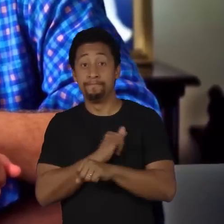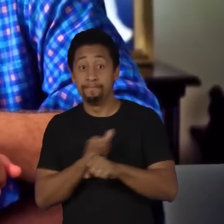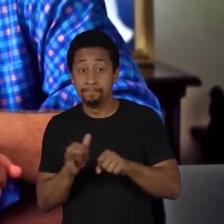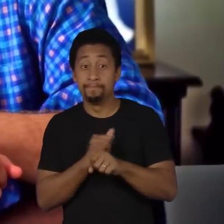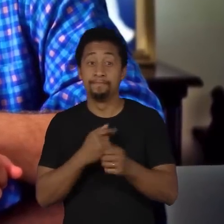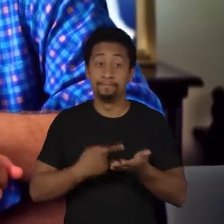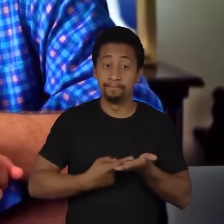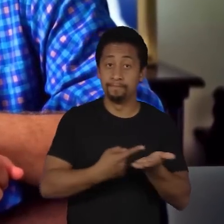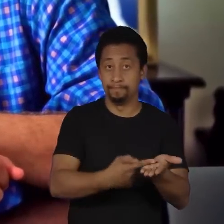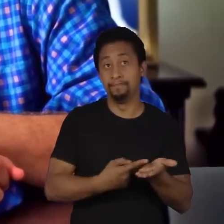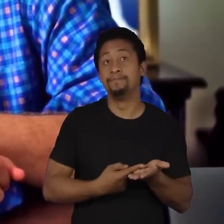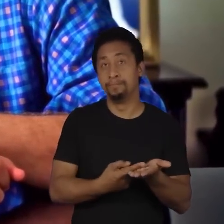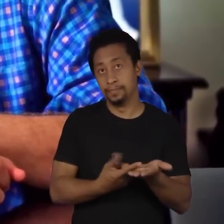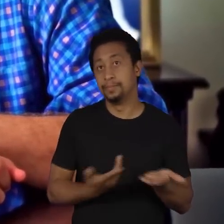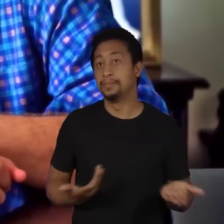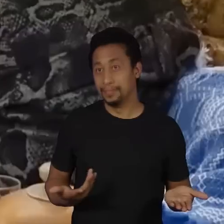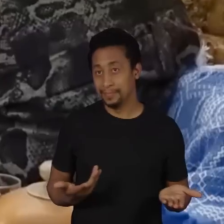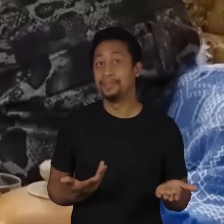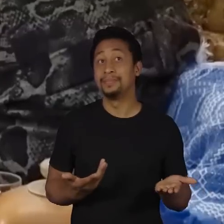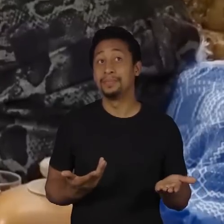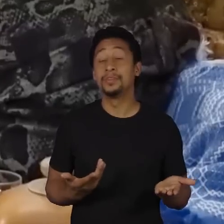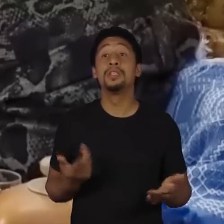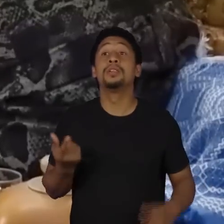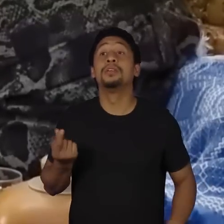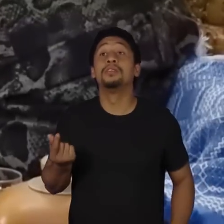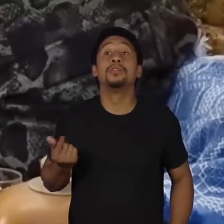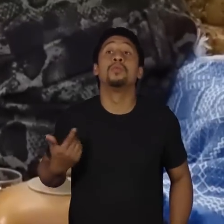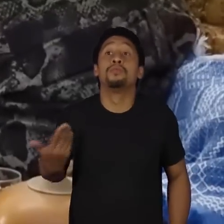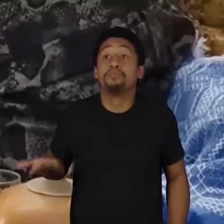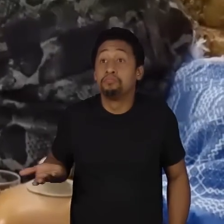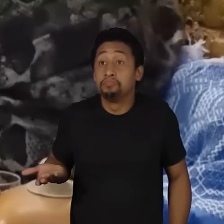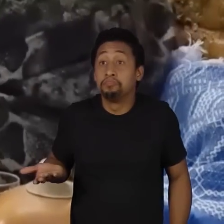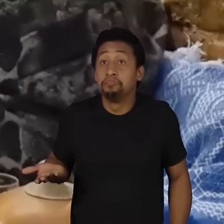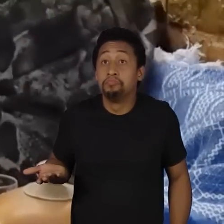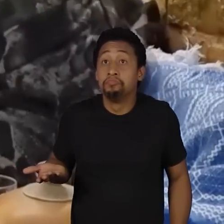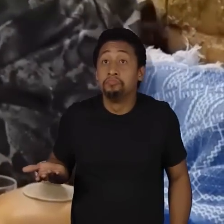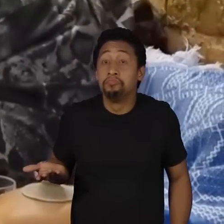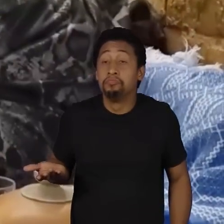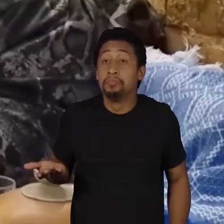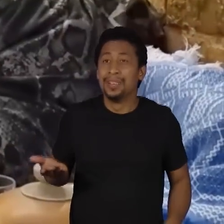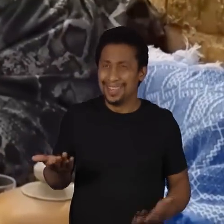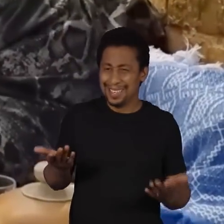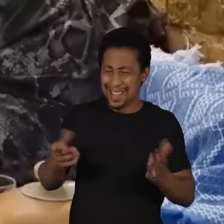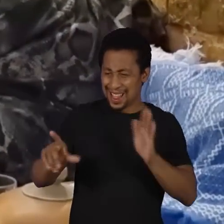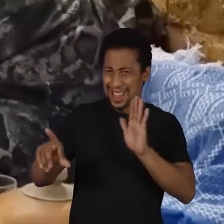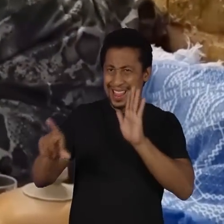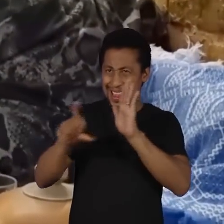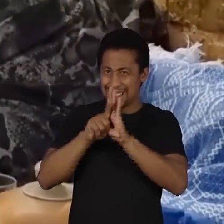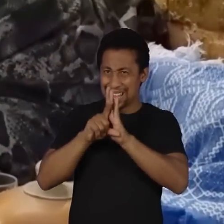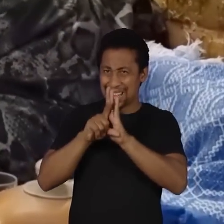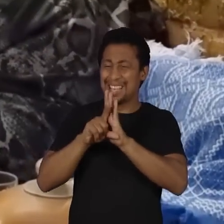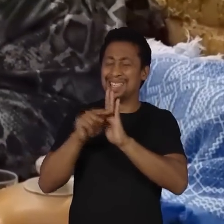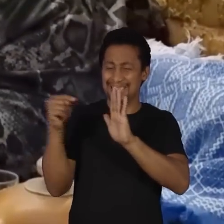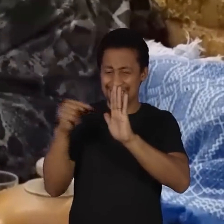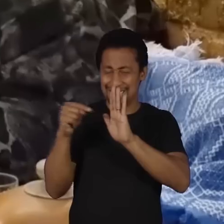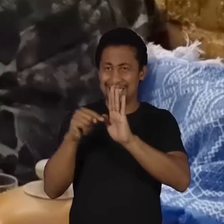de... Com que dinheiro? Eu, Lei Rouanet, esperar ser aprovado?